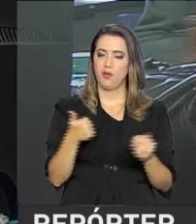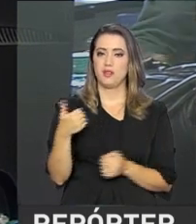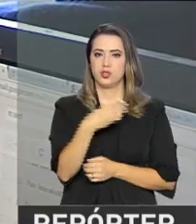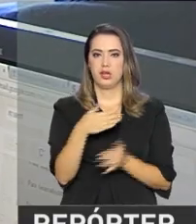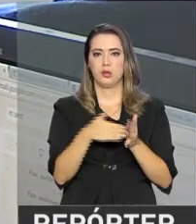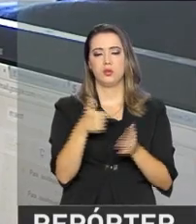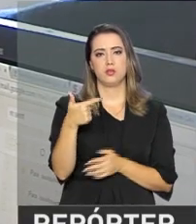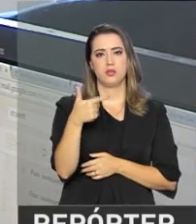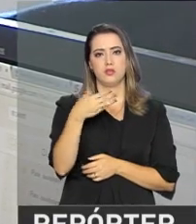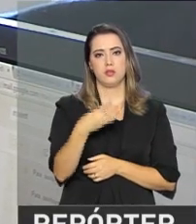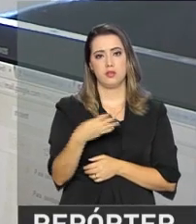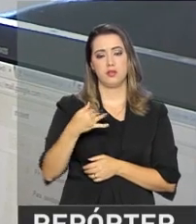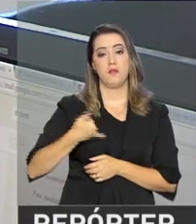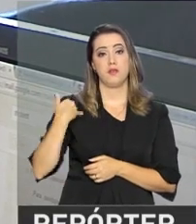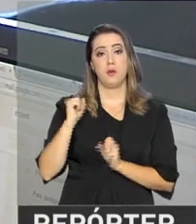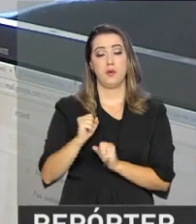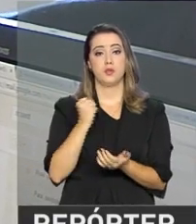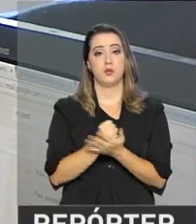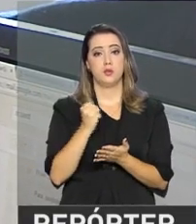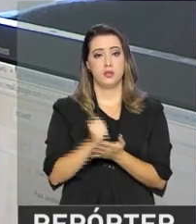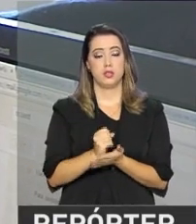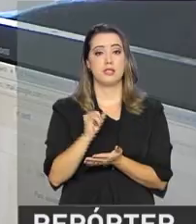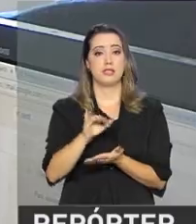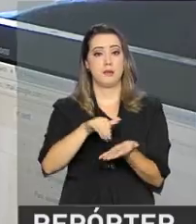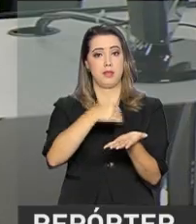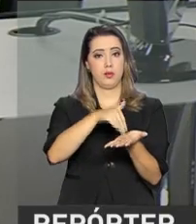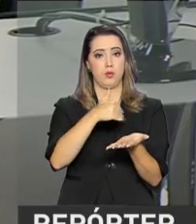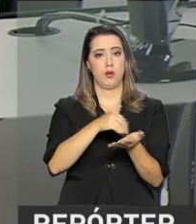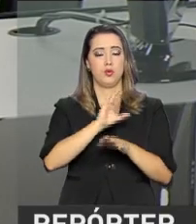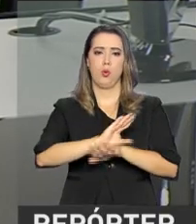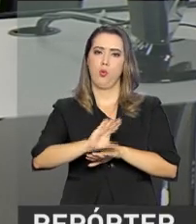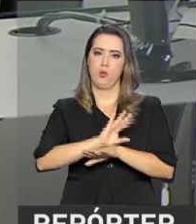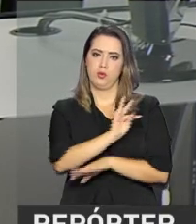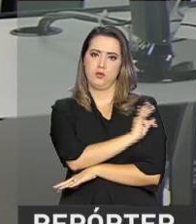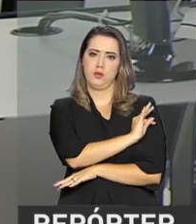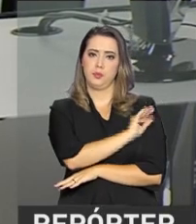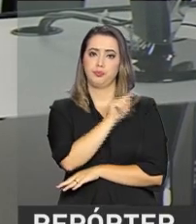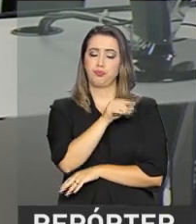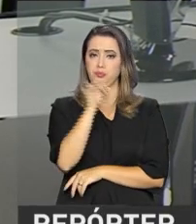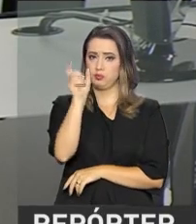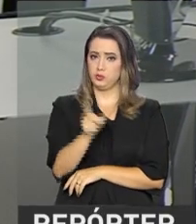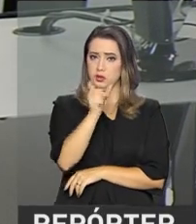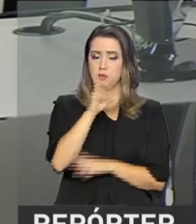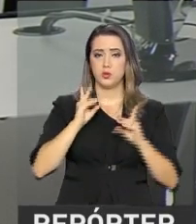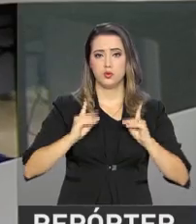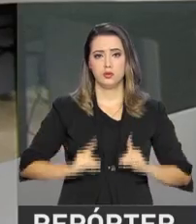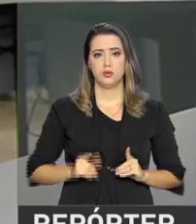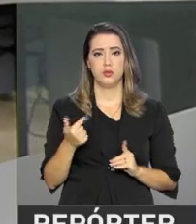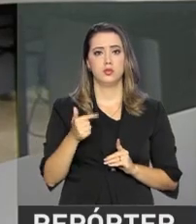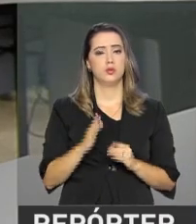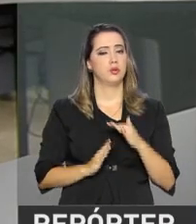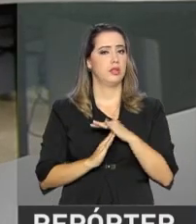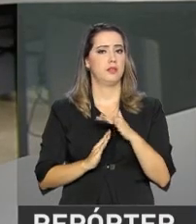a 24 anos sejam contratados estiverem matriculados em escola ou curso técnico no caso de pessoas com deficiência não